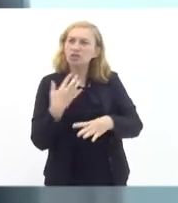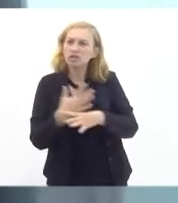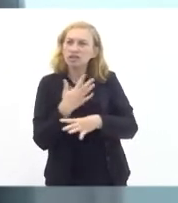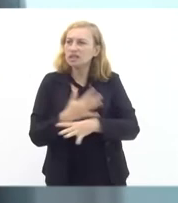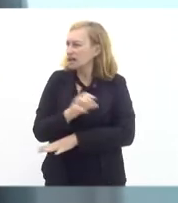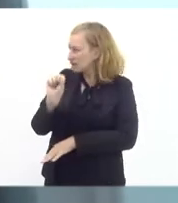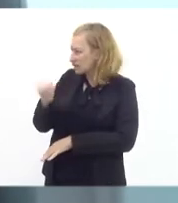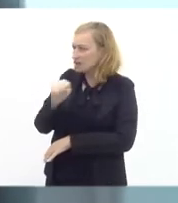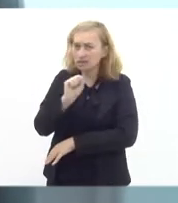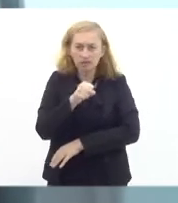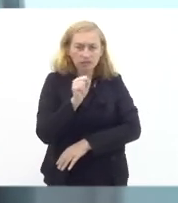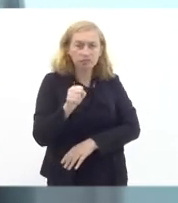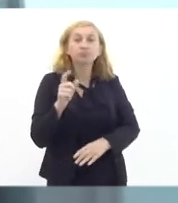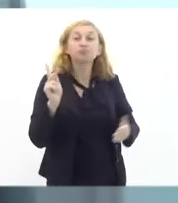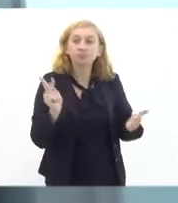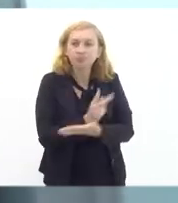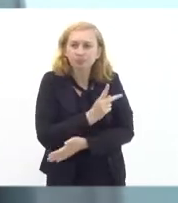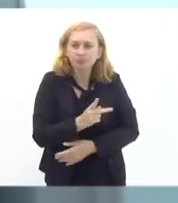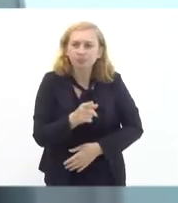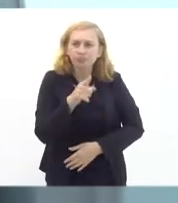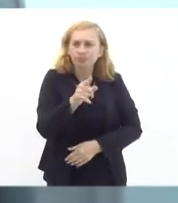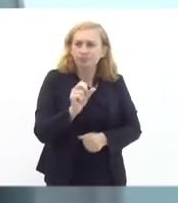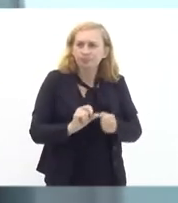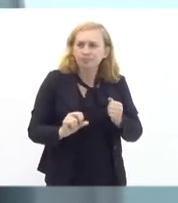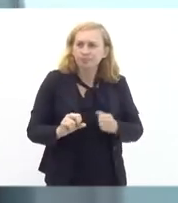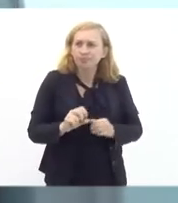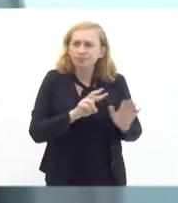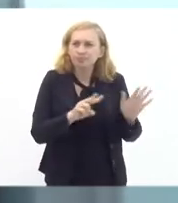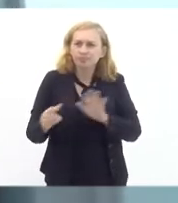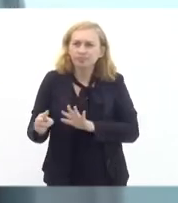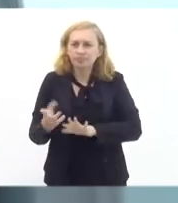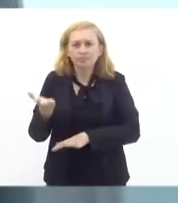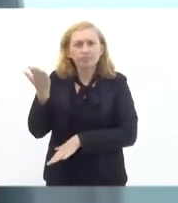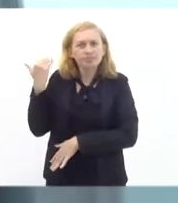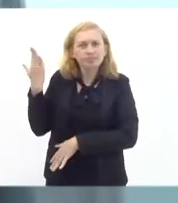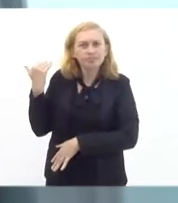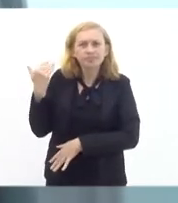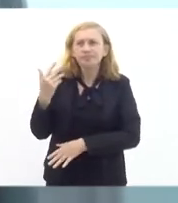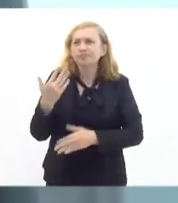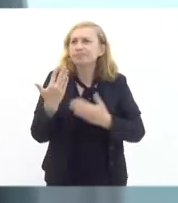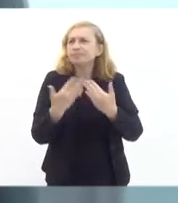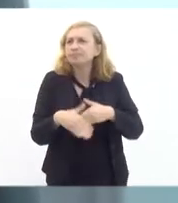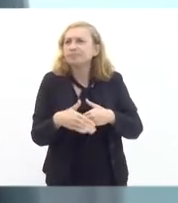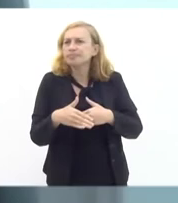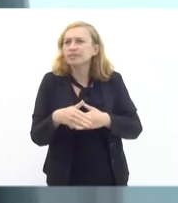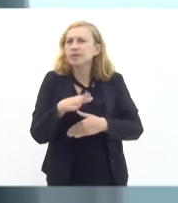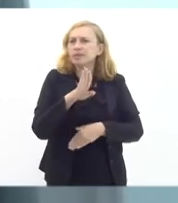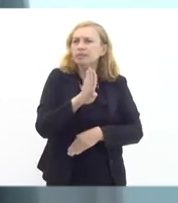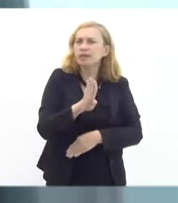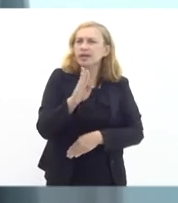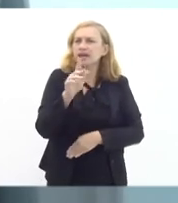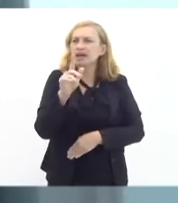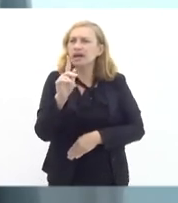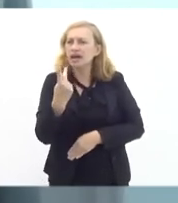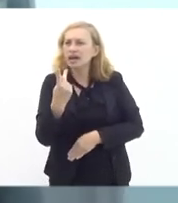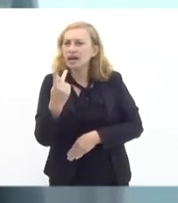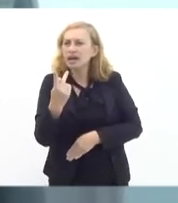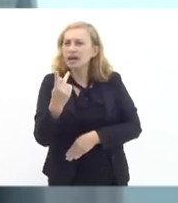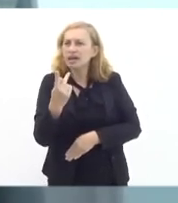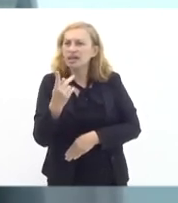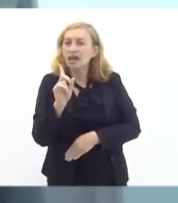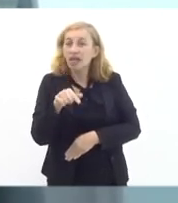Sim, sim. O que acontece? Vocês fizeram, final de semana passado, uma prova chamada BH, que essa prova ela